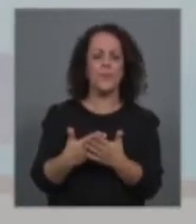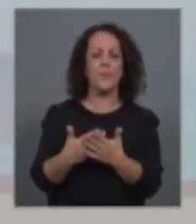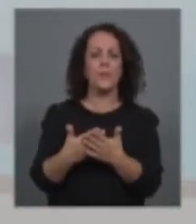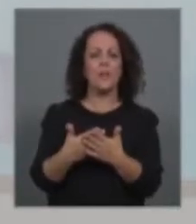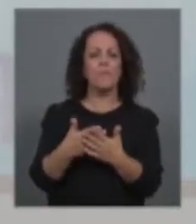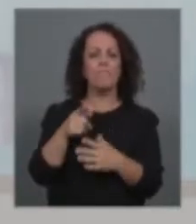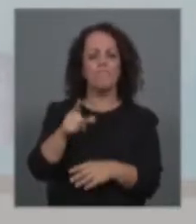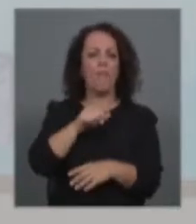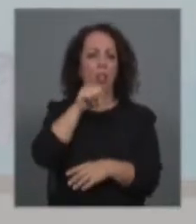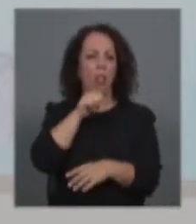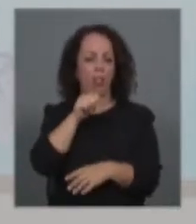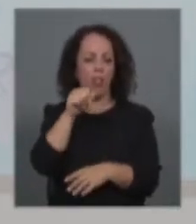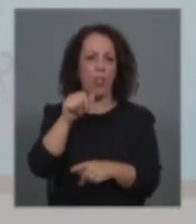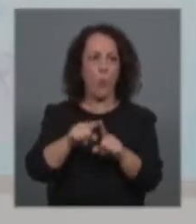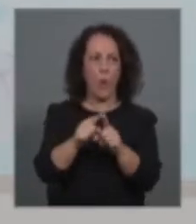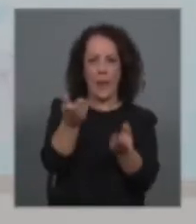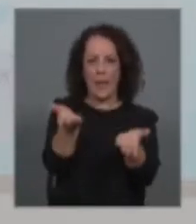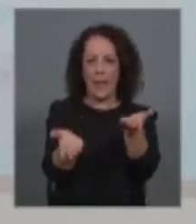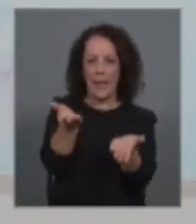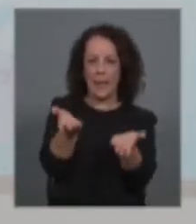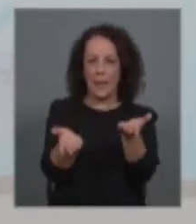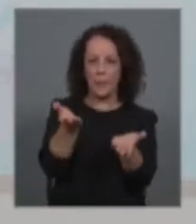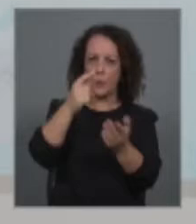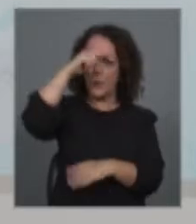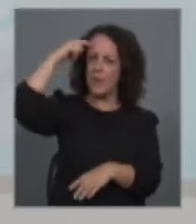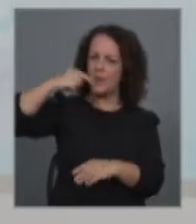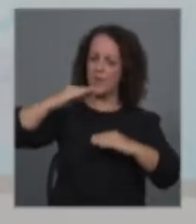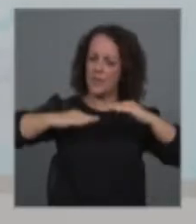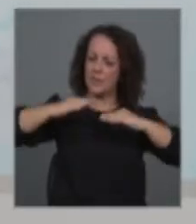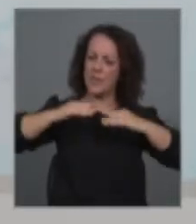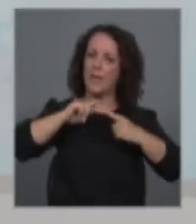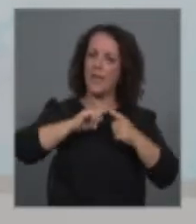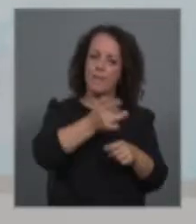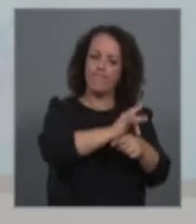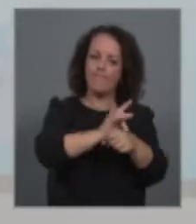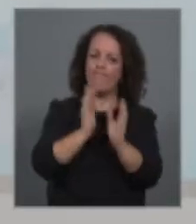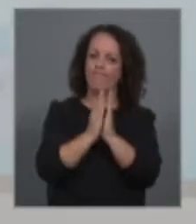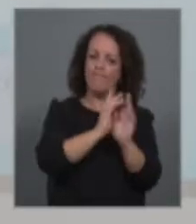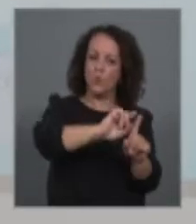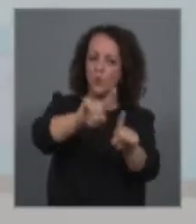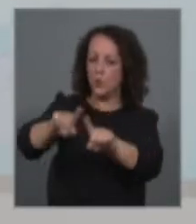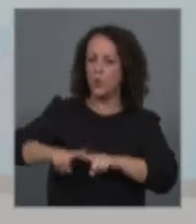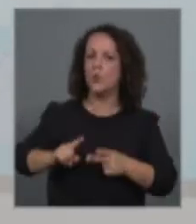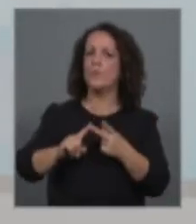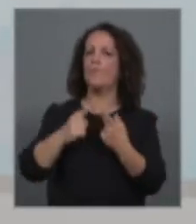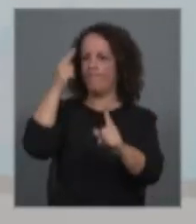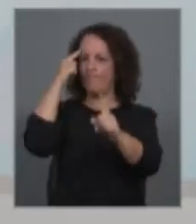ele consegue manter um equilíbrio muito difícil entre diferentes sensibilidades religiosas, políticas também.